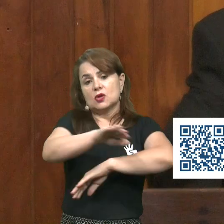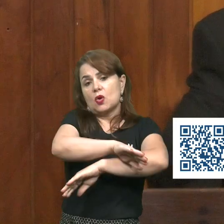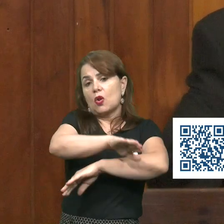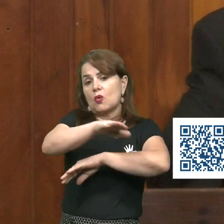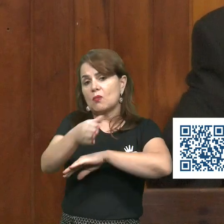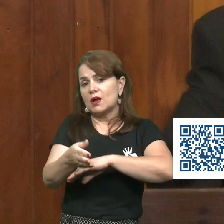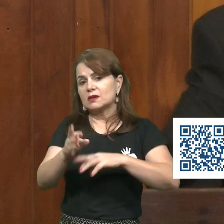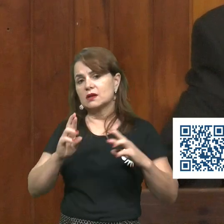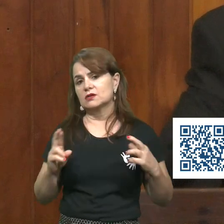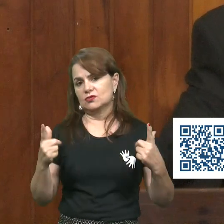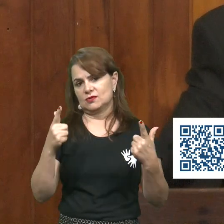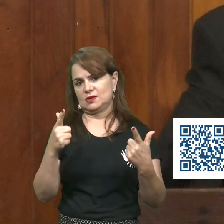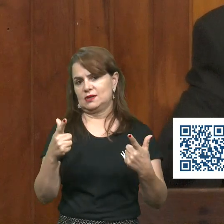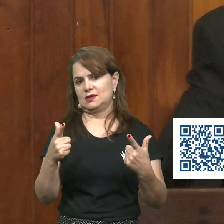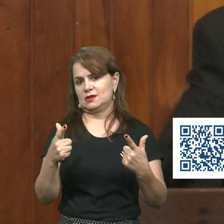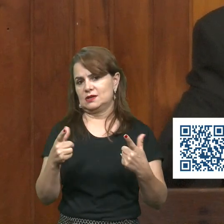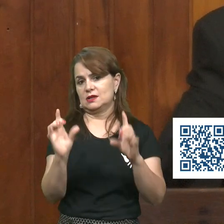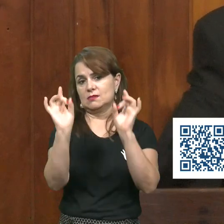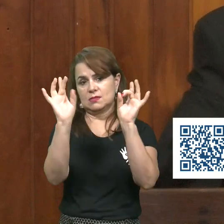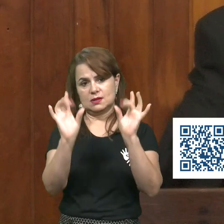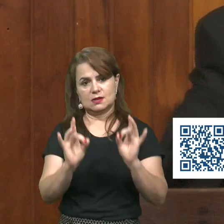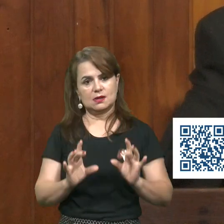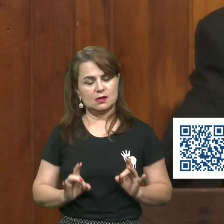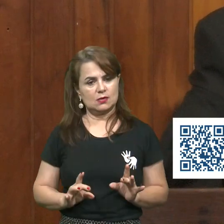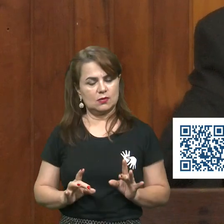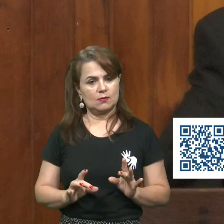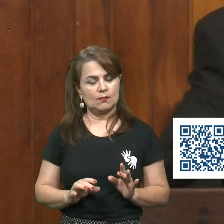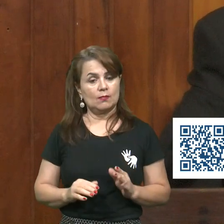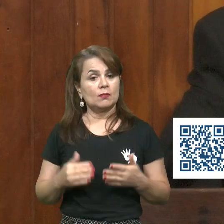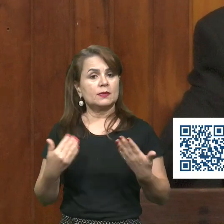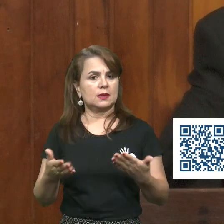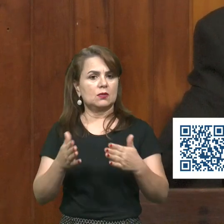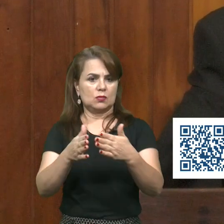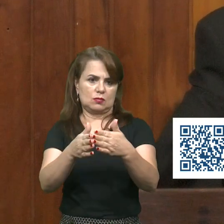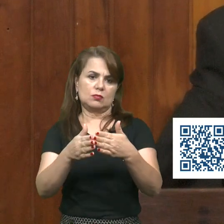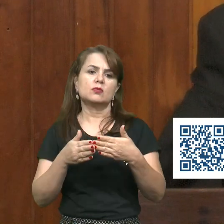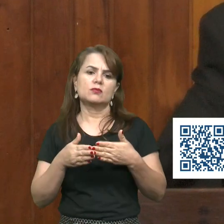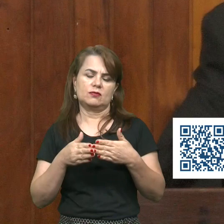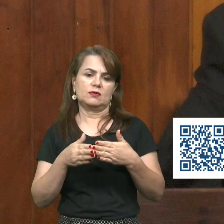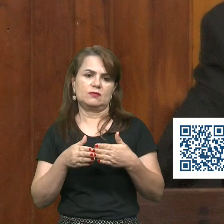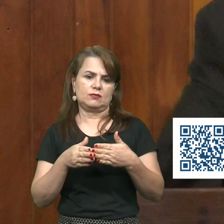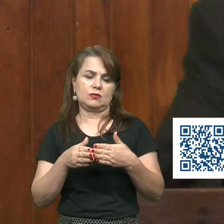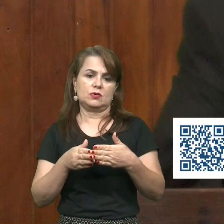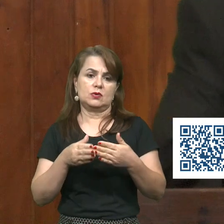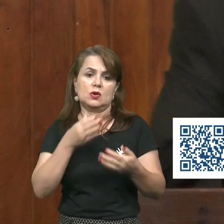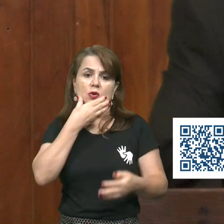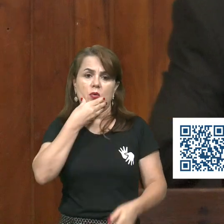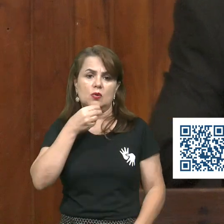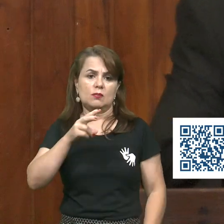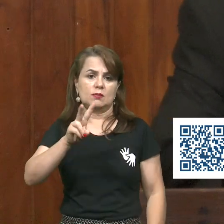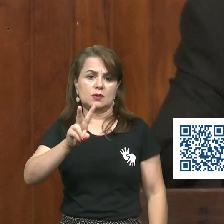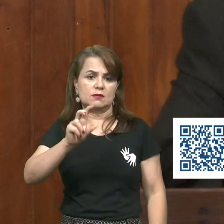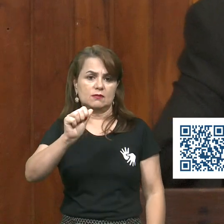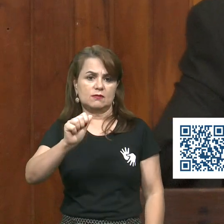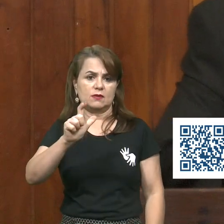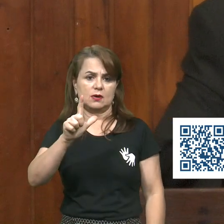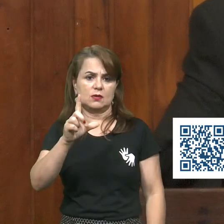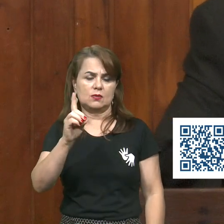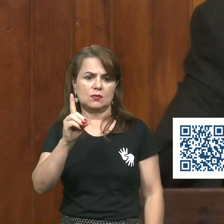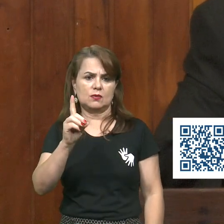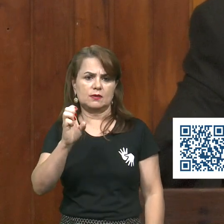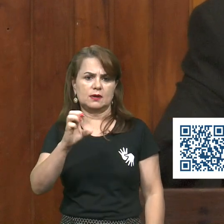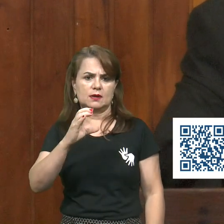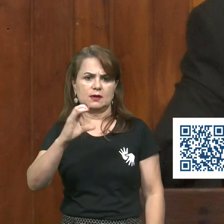especial. Eu estou solicitando aqui o Valdeci Fogaça de Oliveira, onde convidei-o, junto